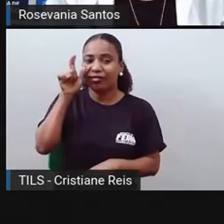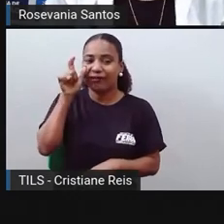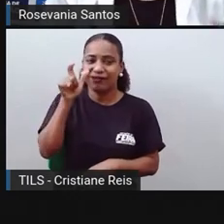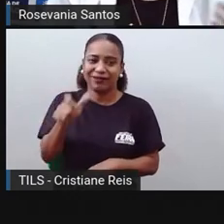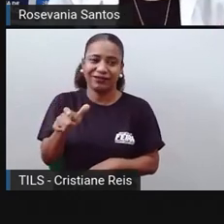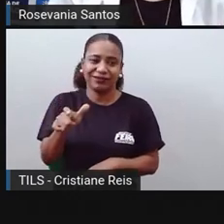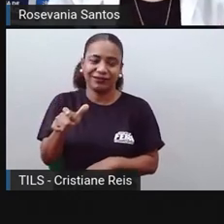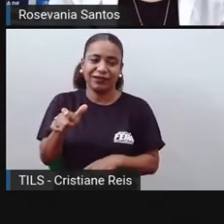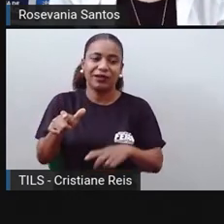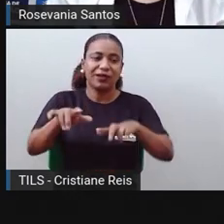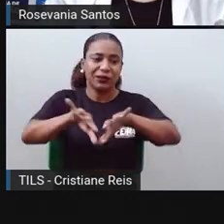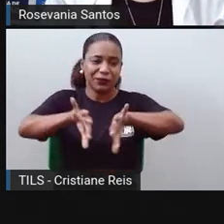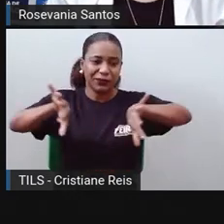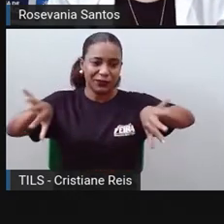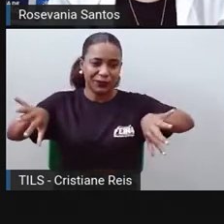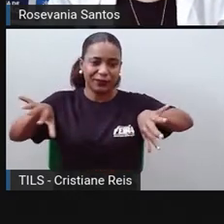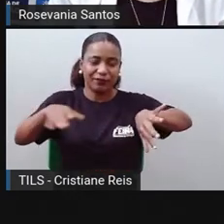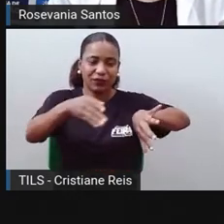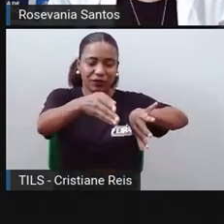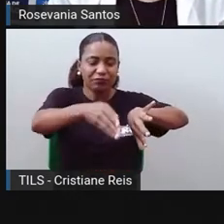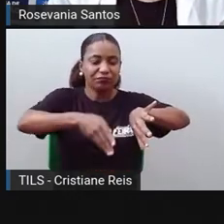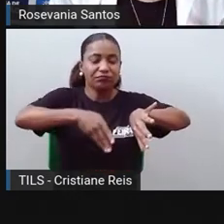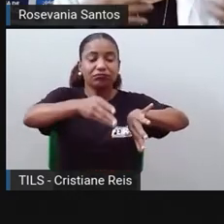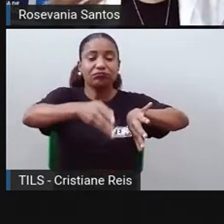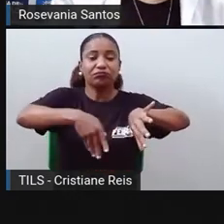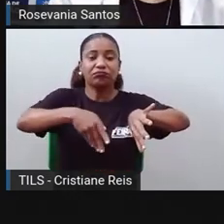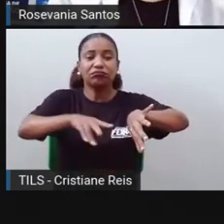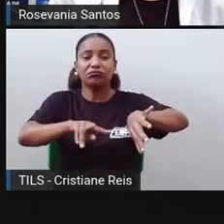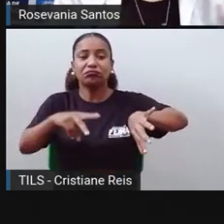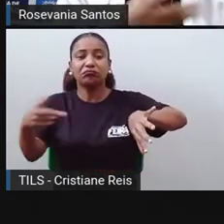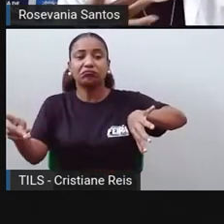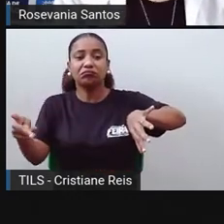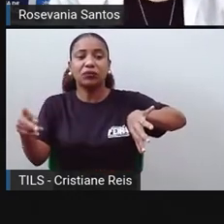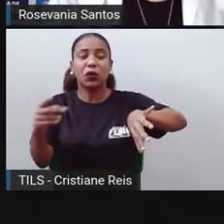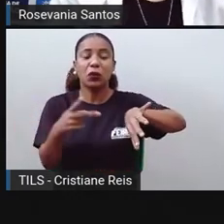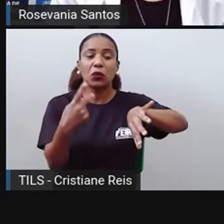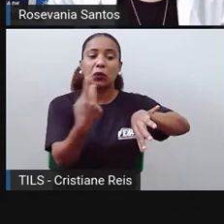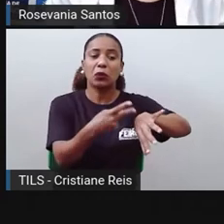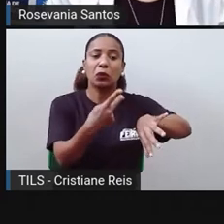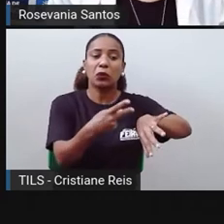um pela autonomia, né, digamos assim, né, que volte a ser da